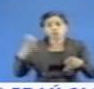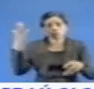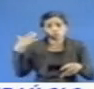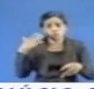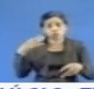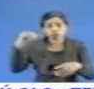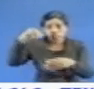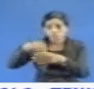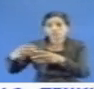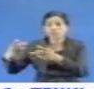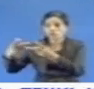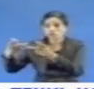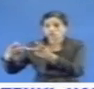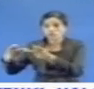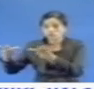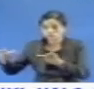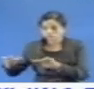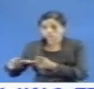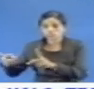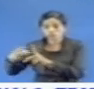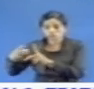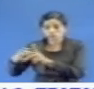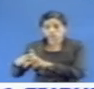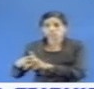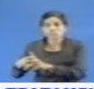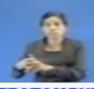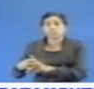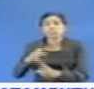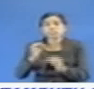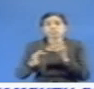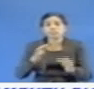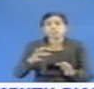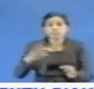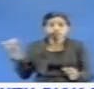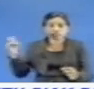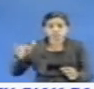moras. Tem uma macfila fala se será sente a nessa lado um